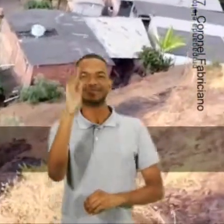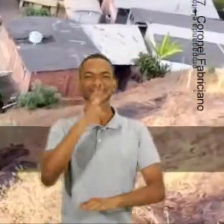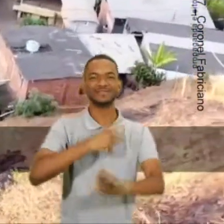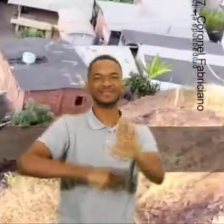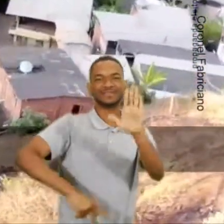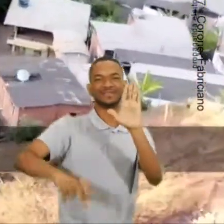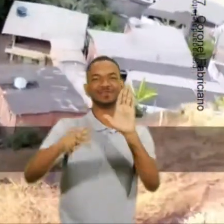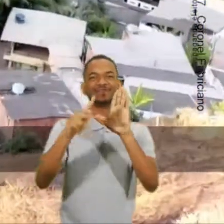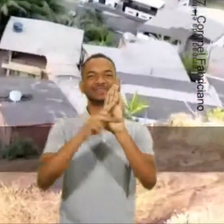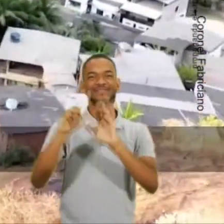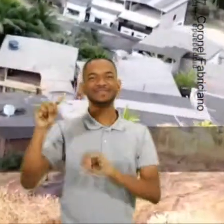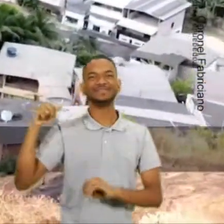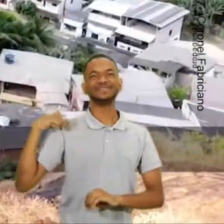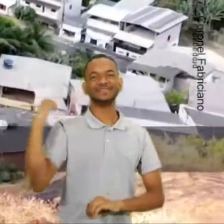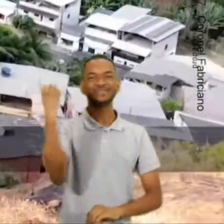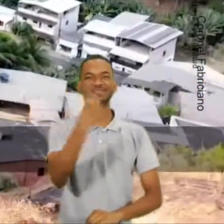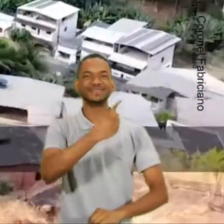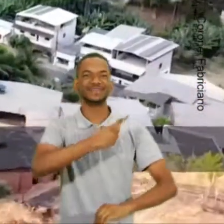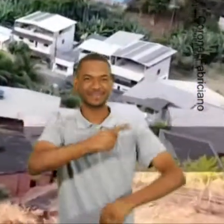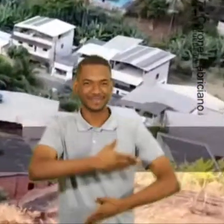Coronel Fabriciano é de todos